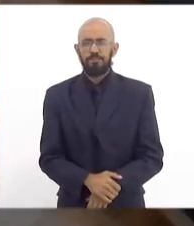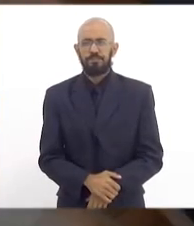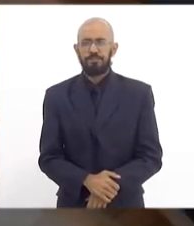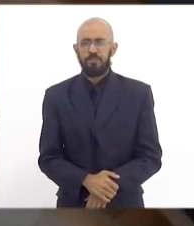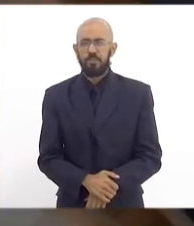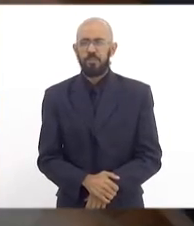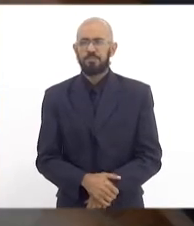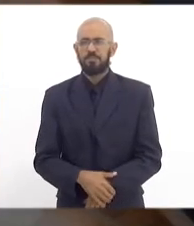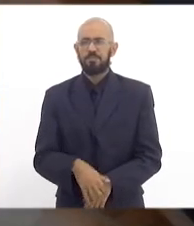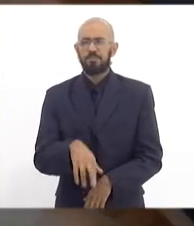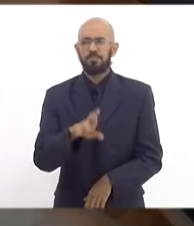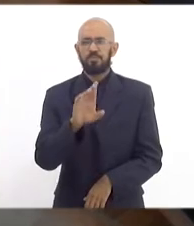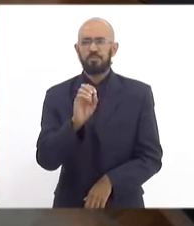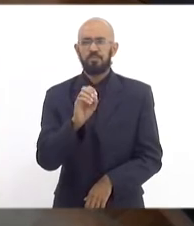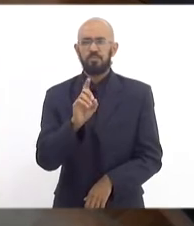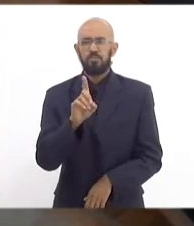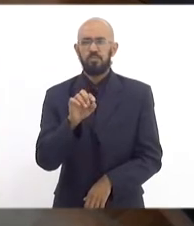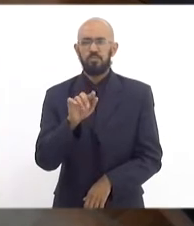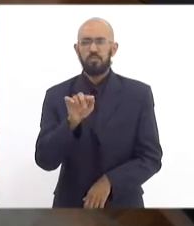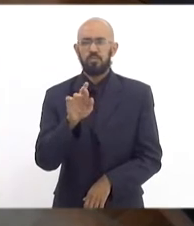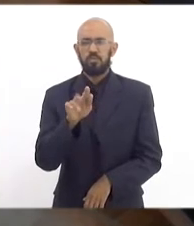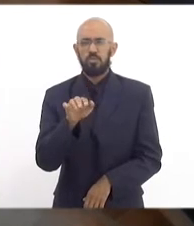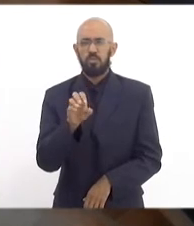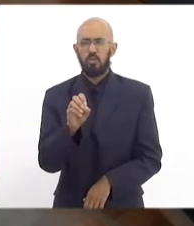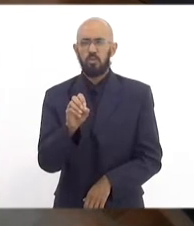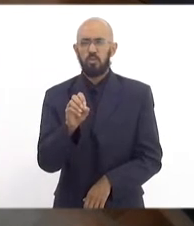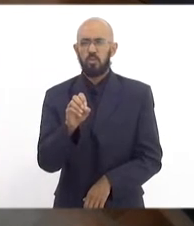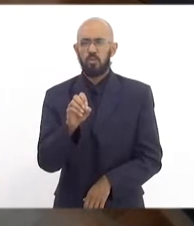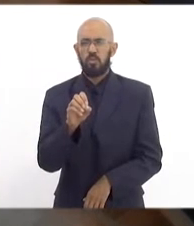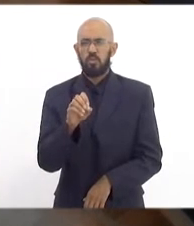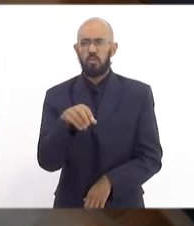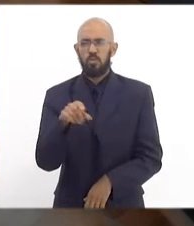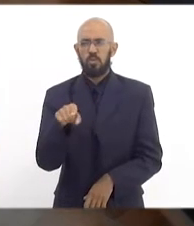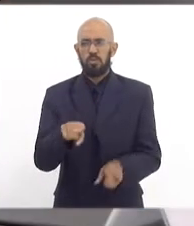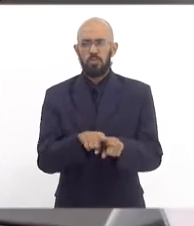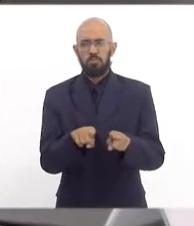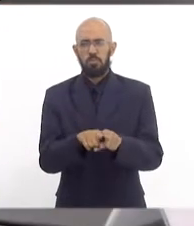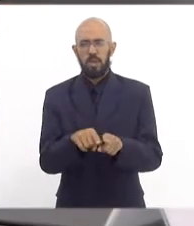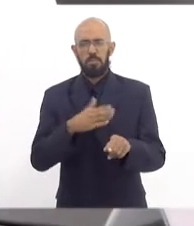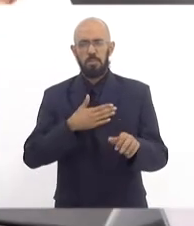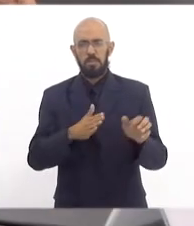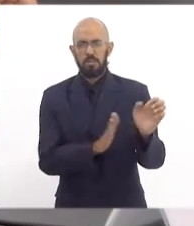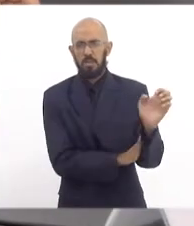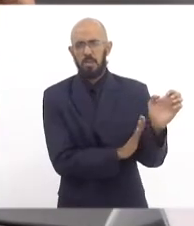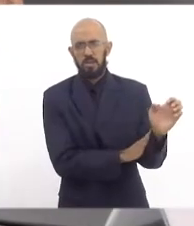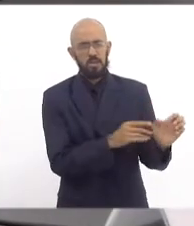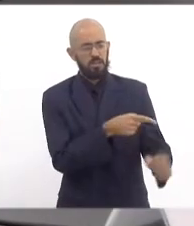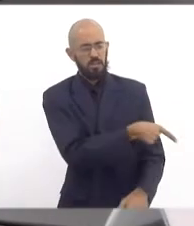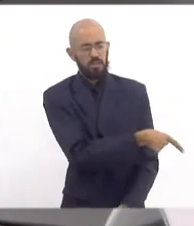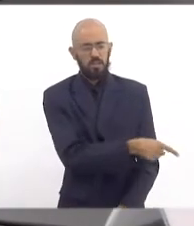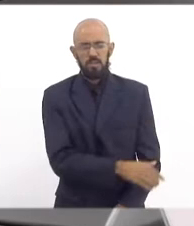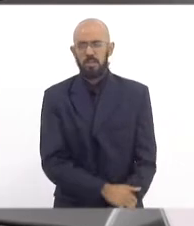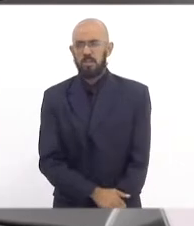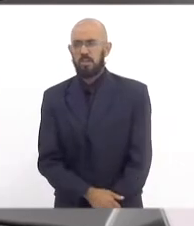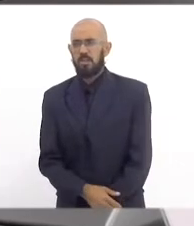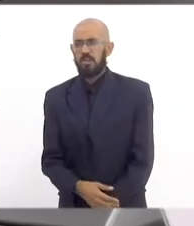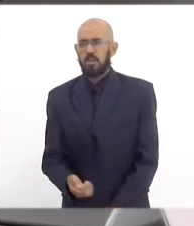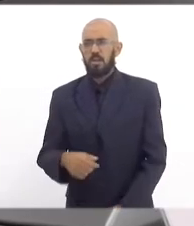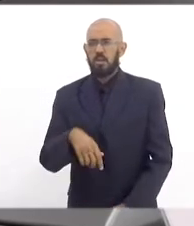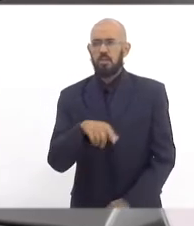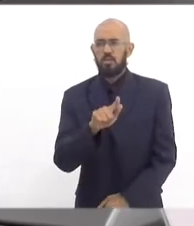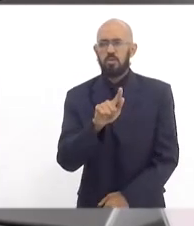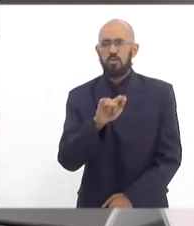o Rodrigo Barreto e aqui a minha esquerda e o Gilberto